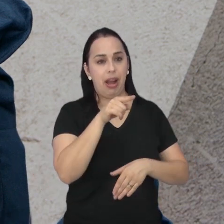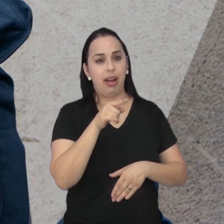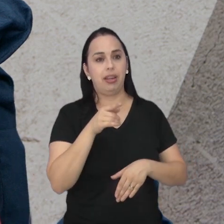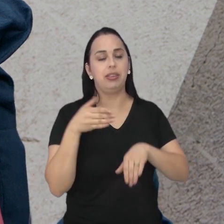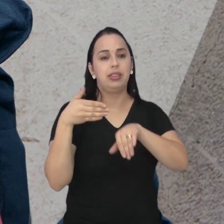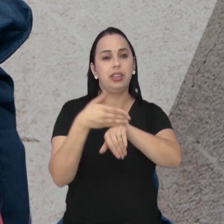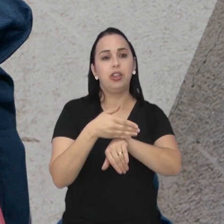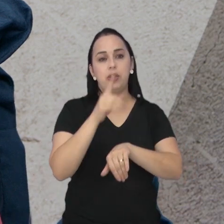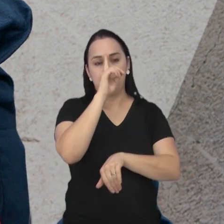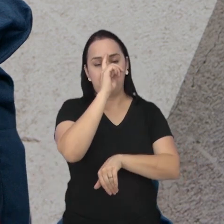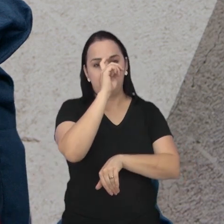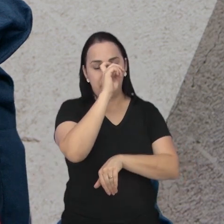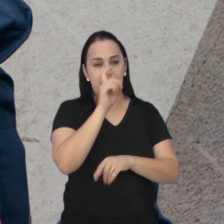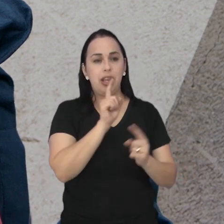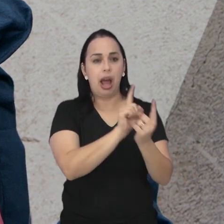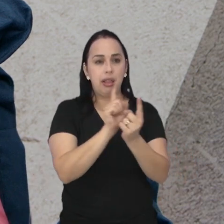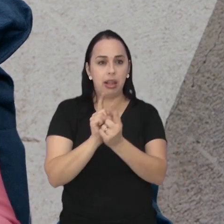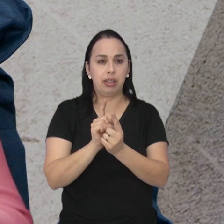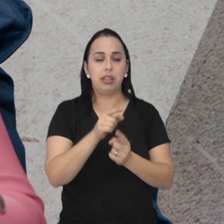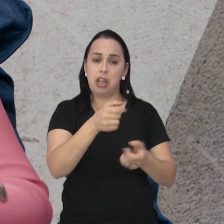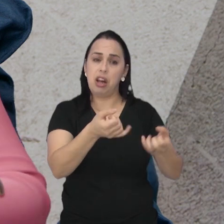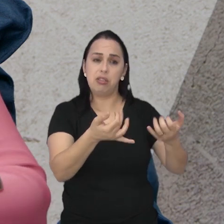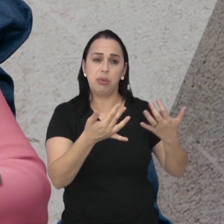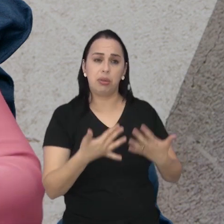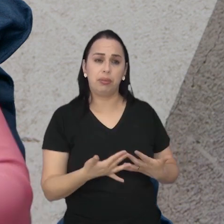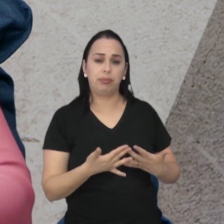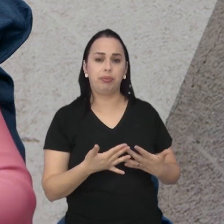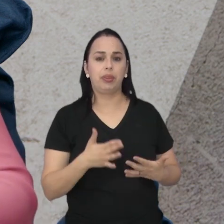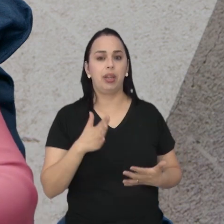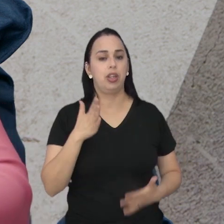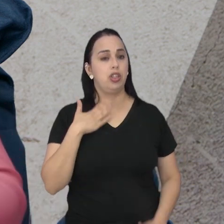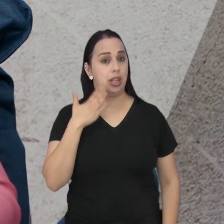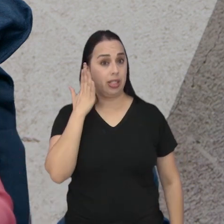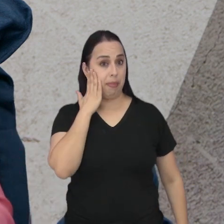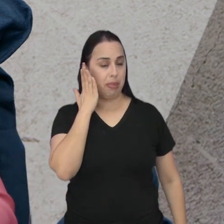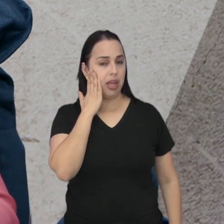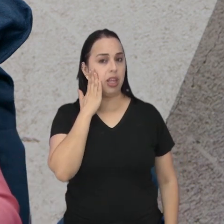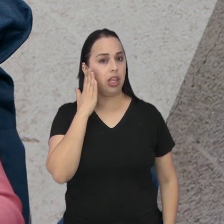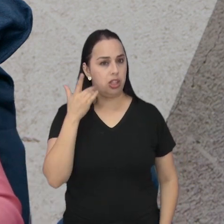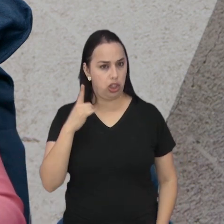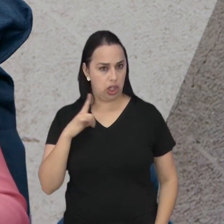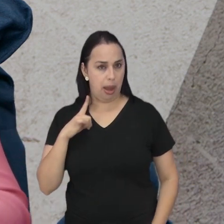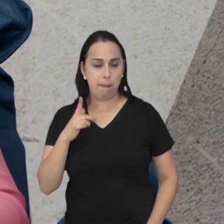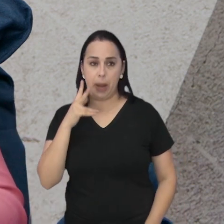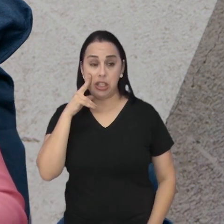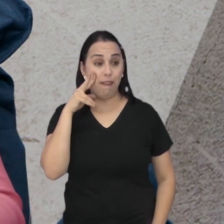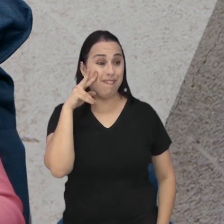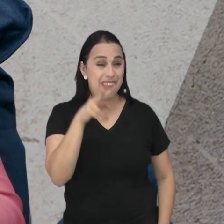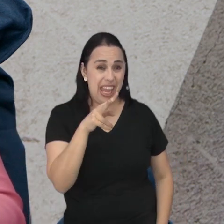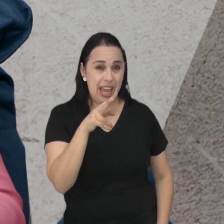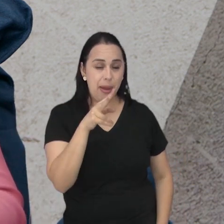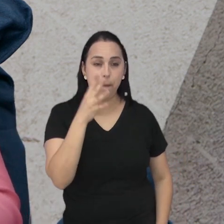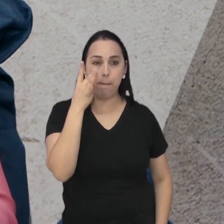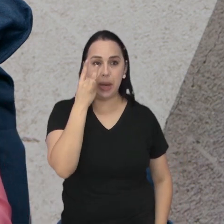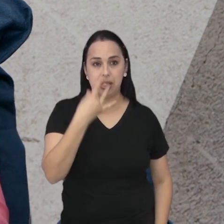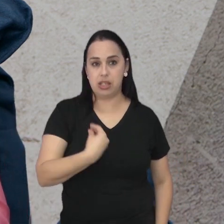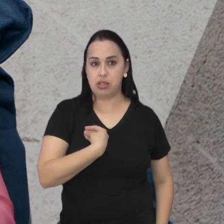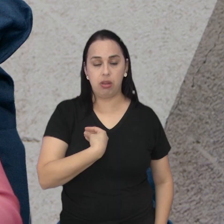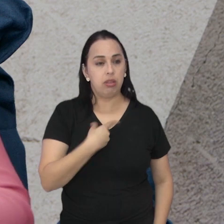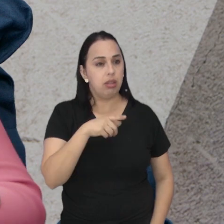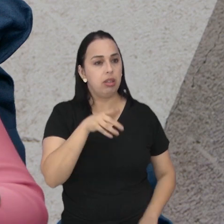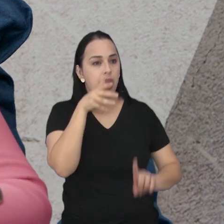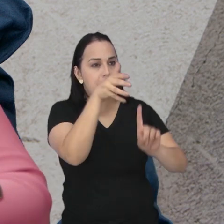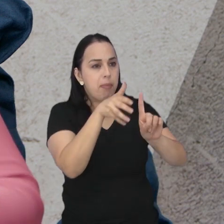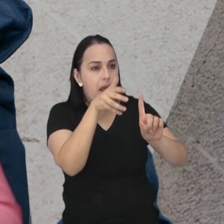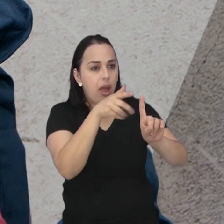mulheres. E ela falou de toda a profissão dela. Eu já sabia que existia, mas eu nunca tinha visto tão de perto. E eu olhei